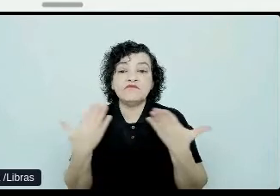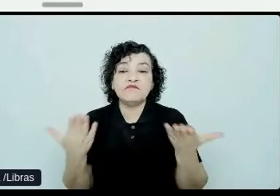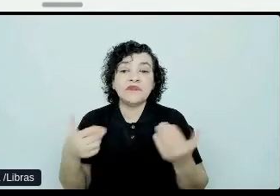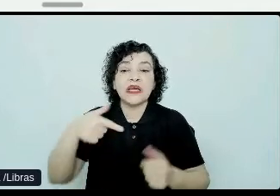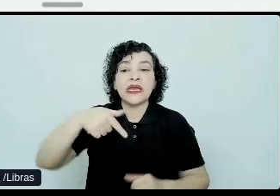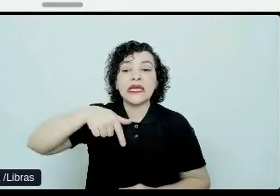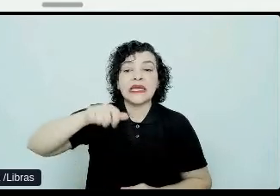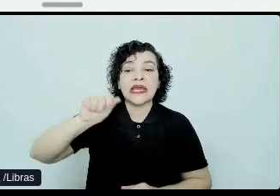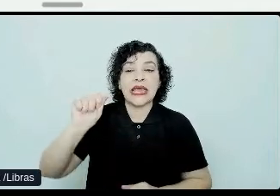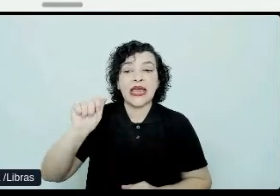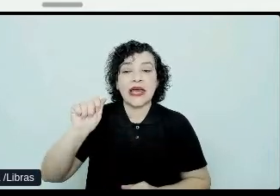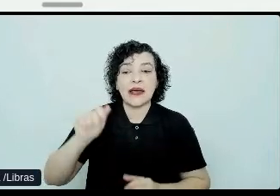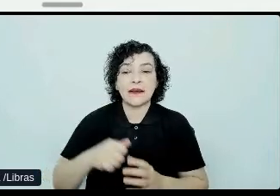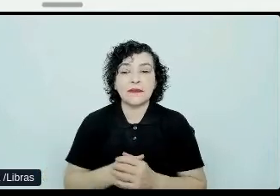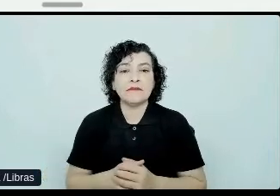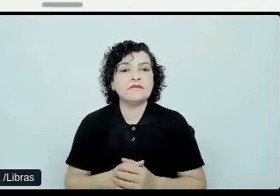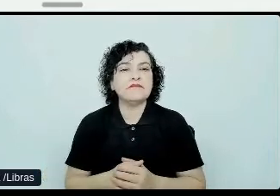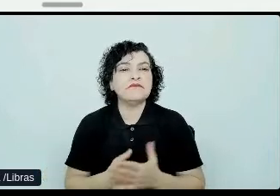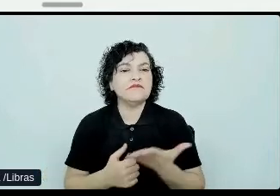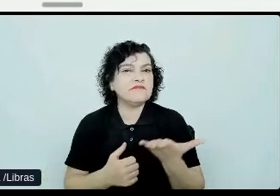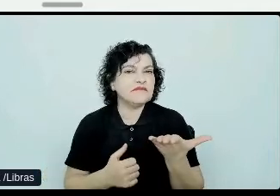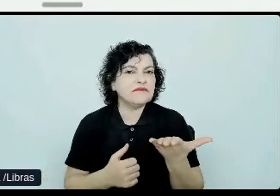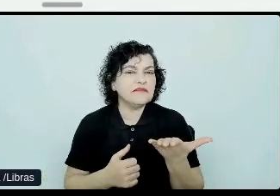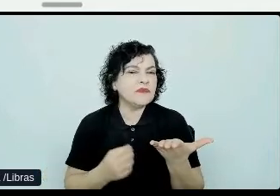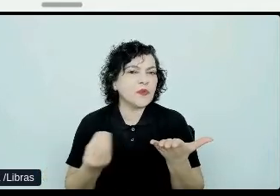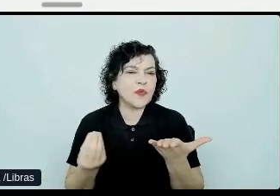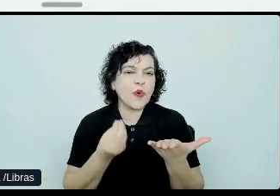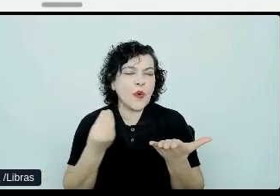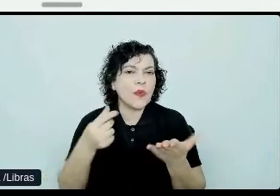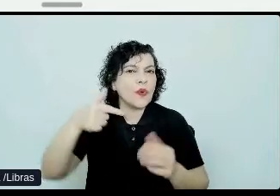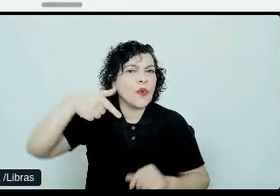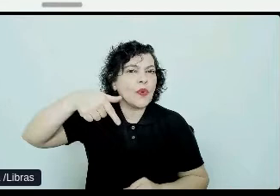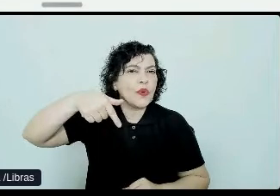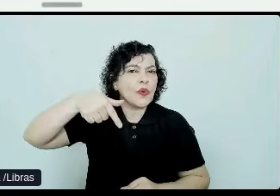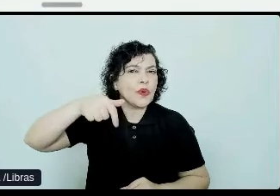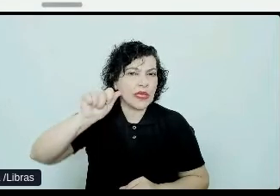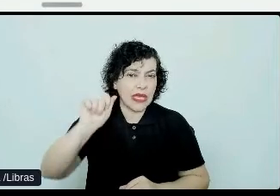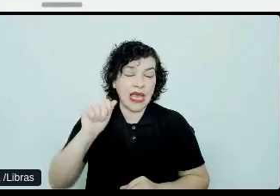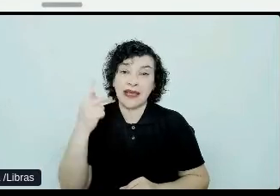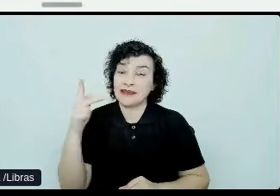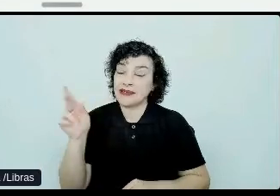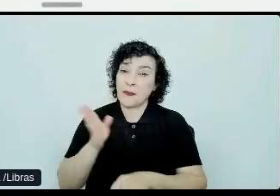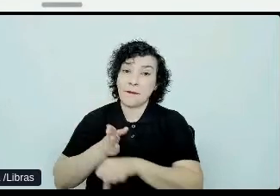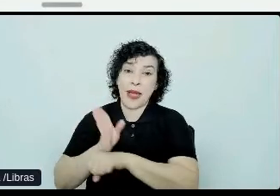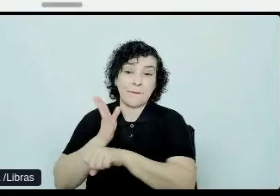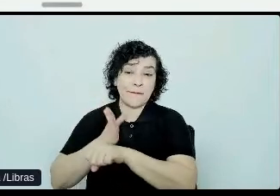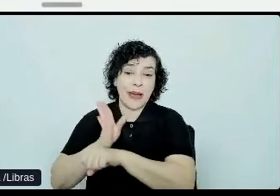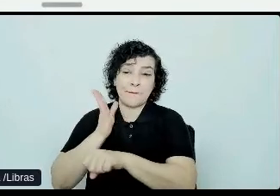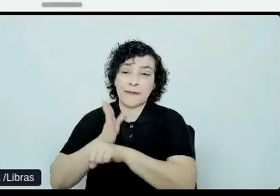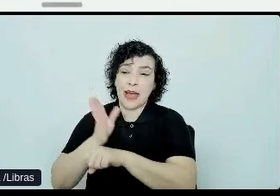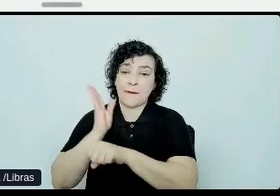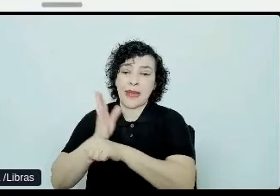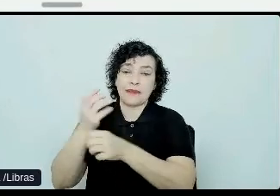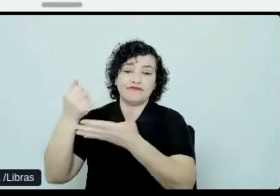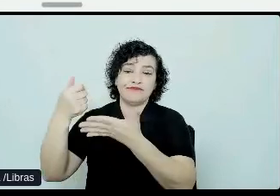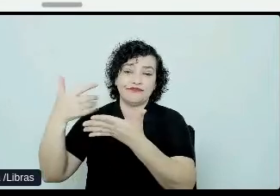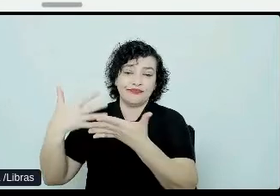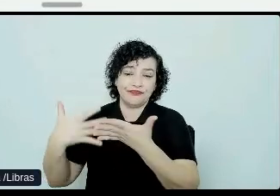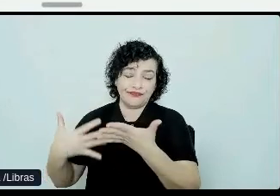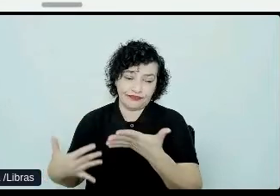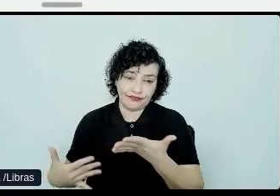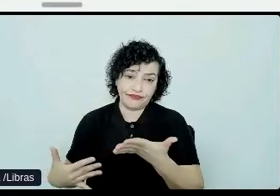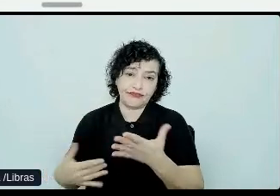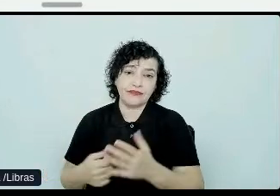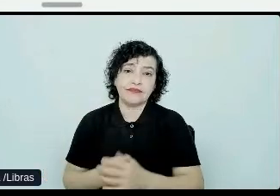porque o QA, geralmente, ele valida tudo, né. Então é muito mais uma